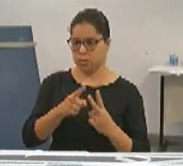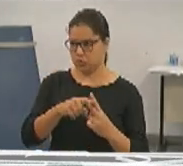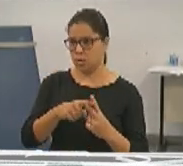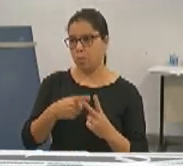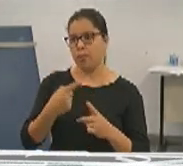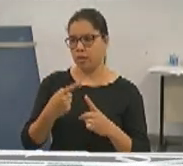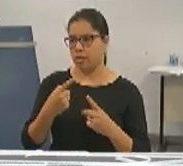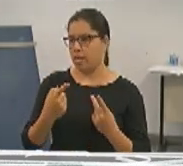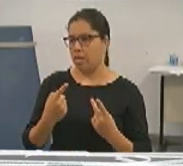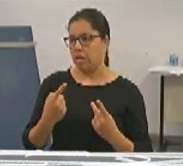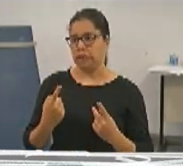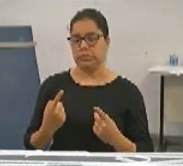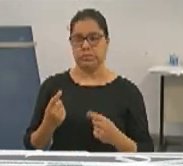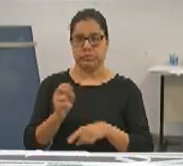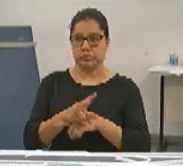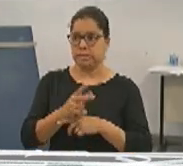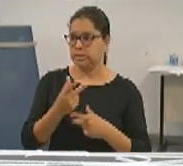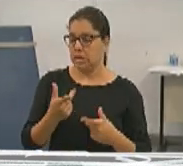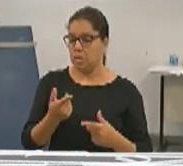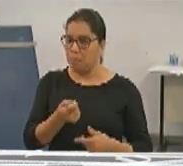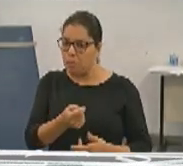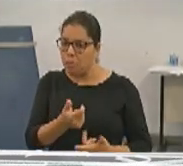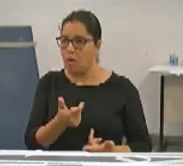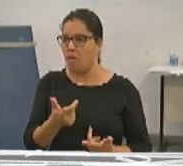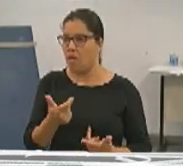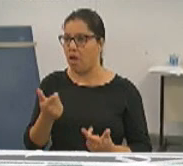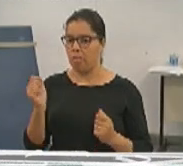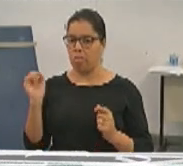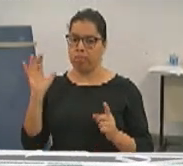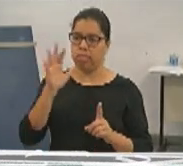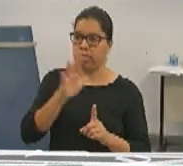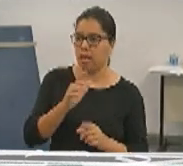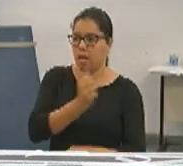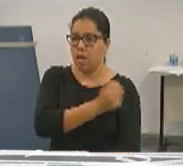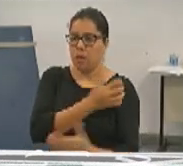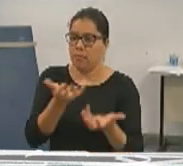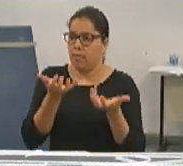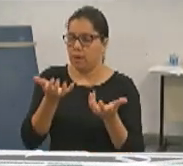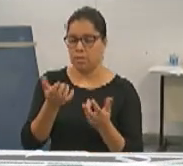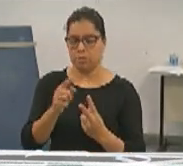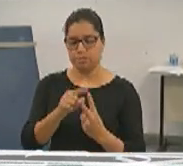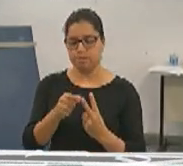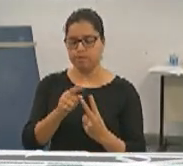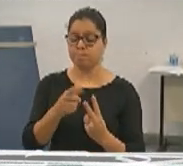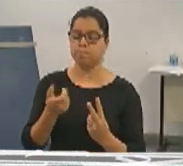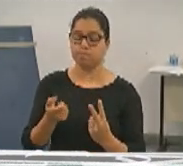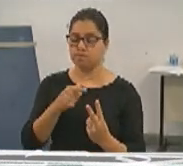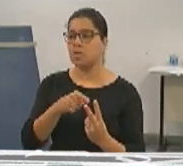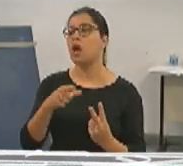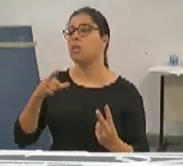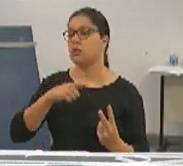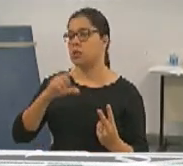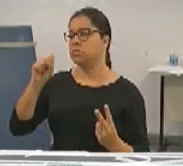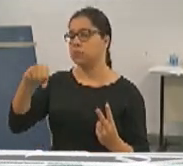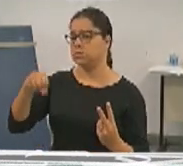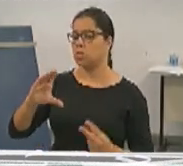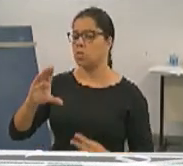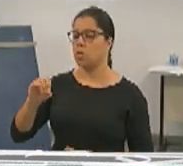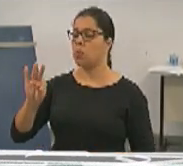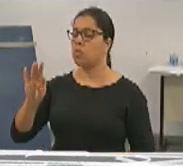universidade, das pessoas que não estavam dentro das características de cotas